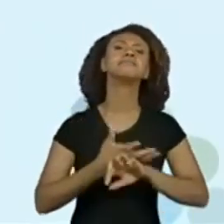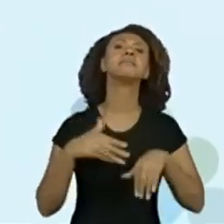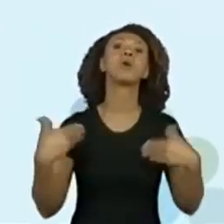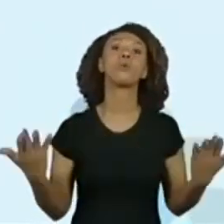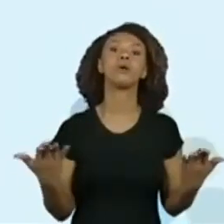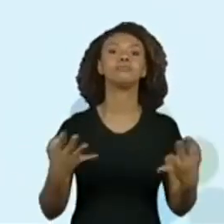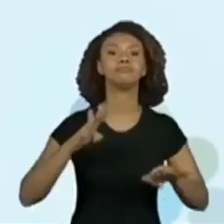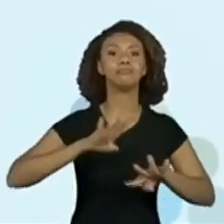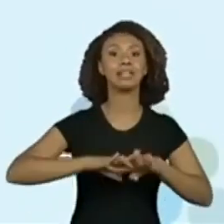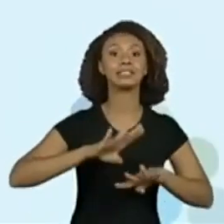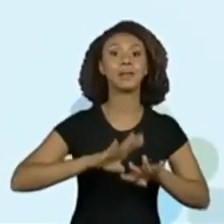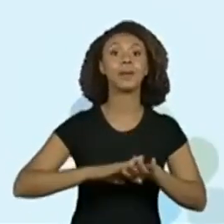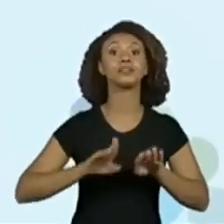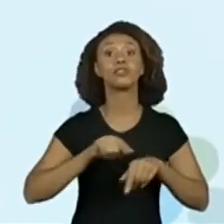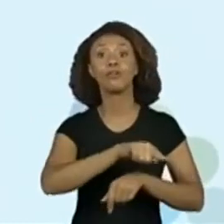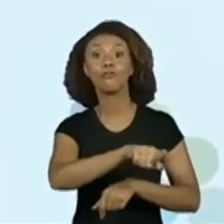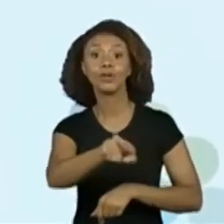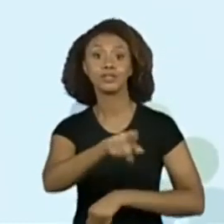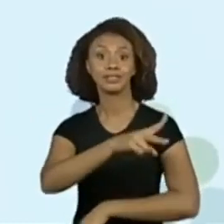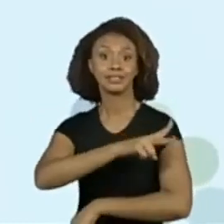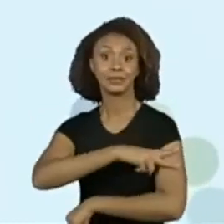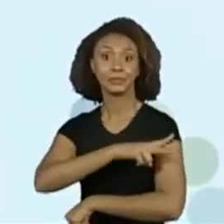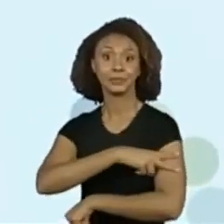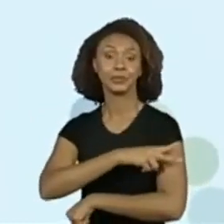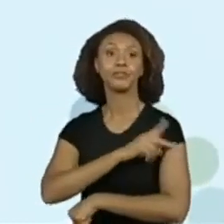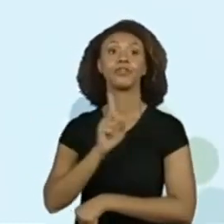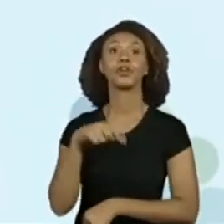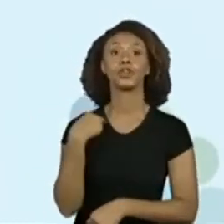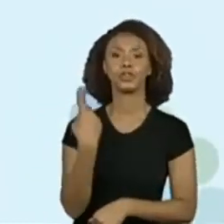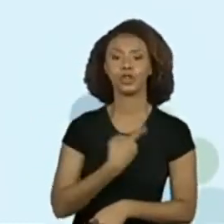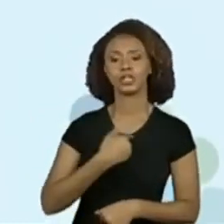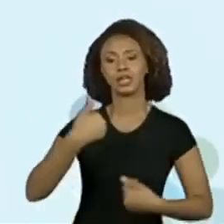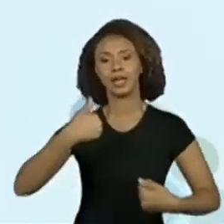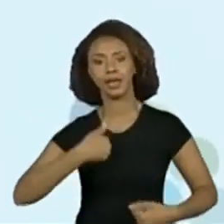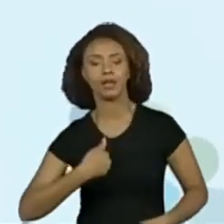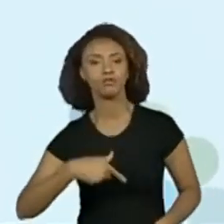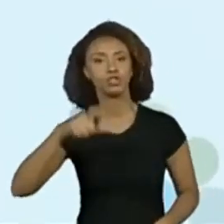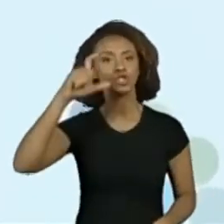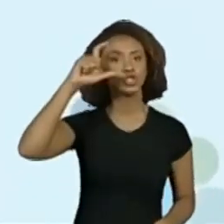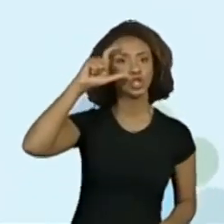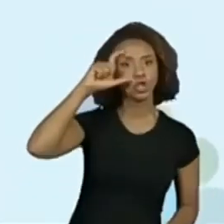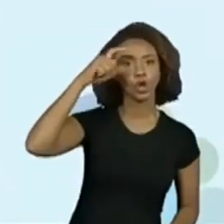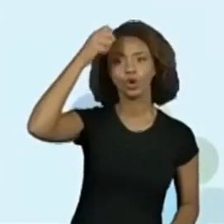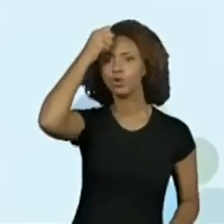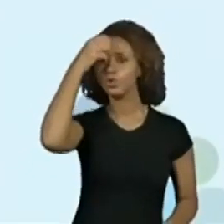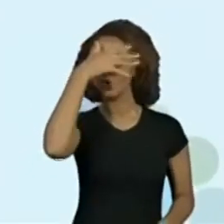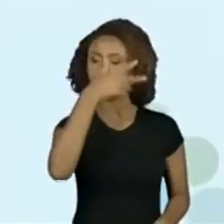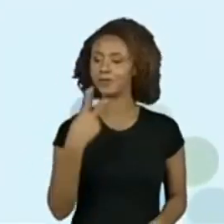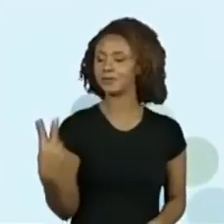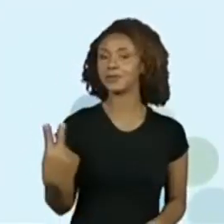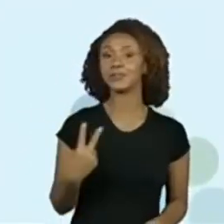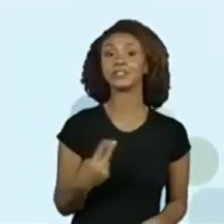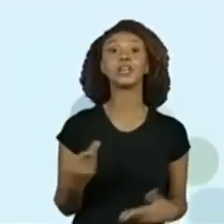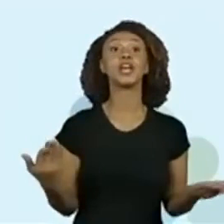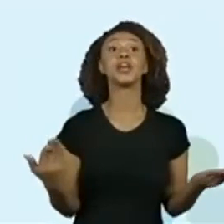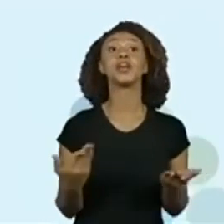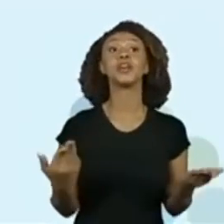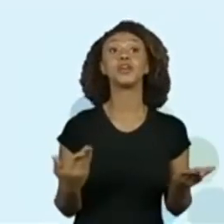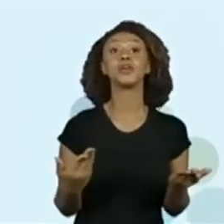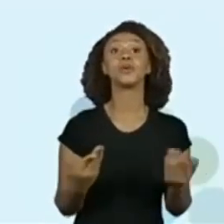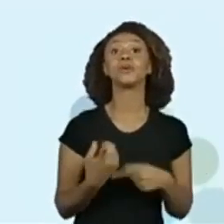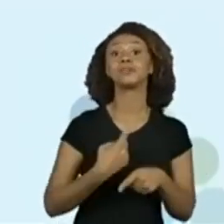pra turma do segundo ano estamos aqui pro genô pro Joelson e olha só a nossa habilidade de